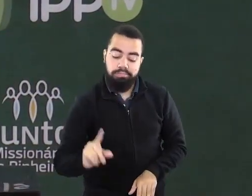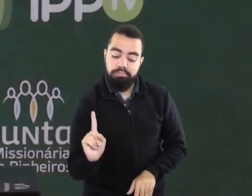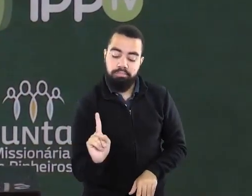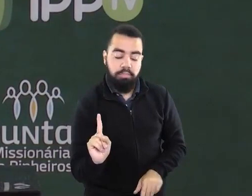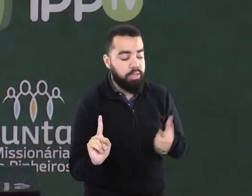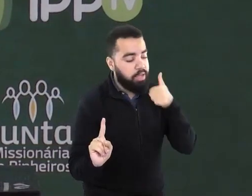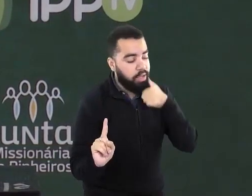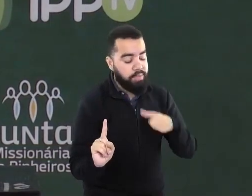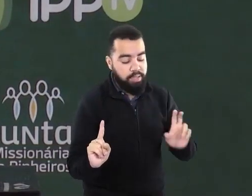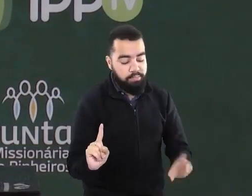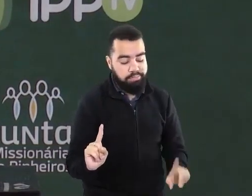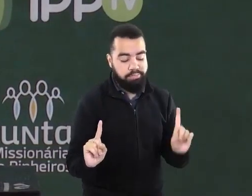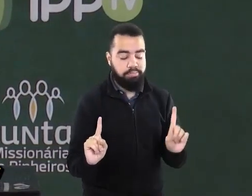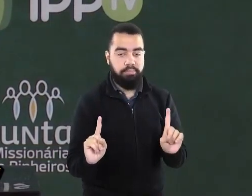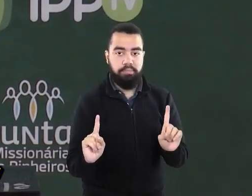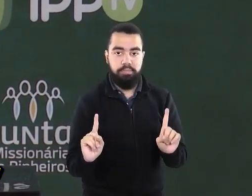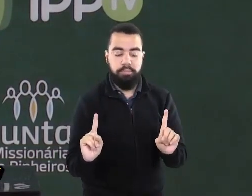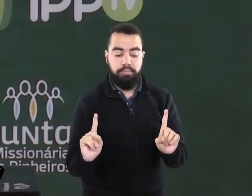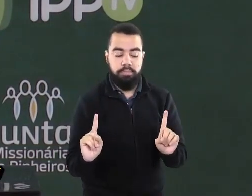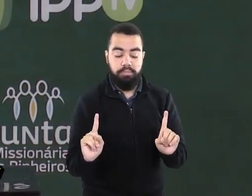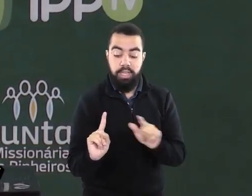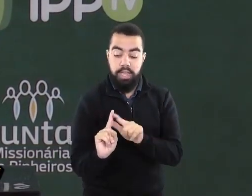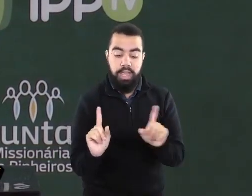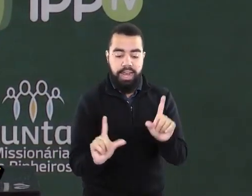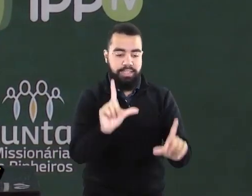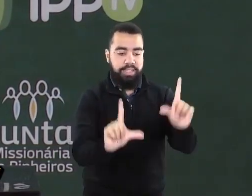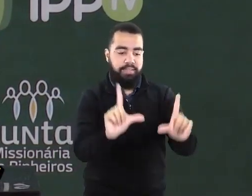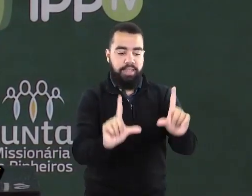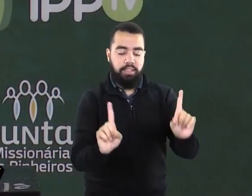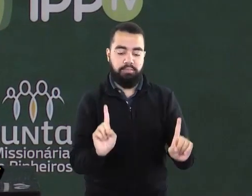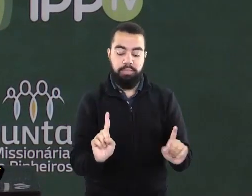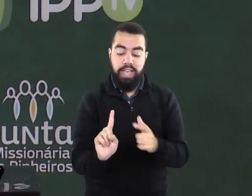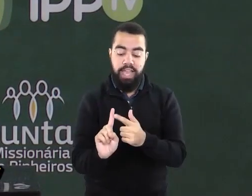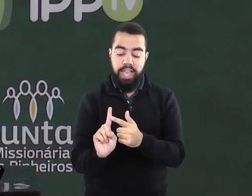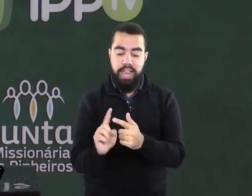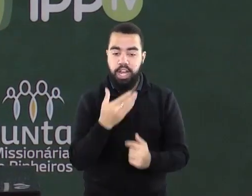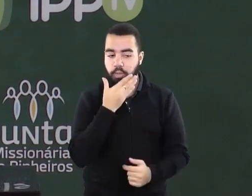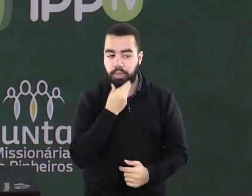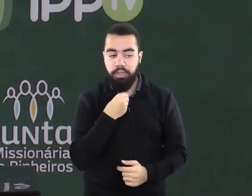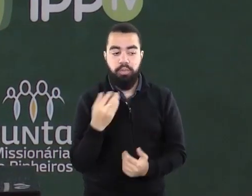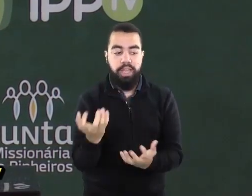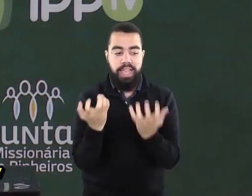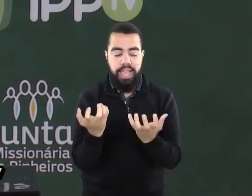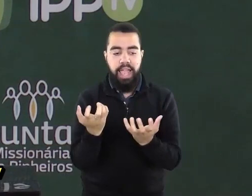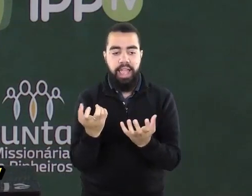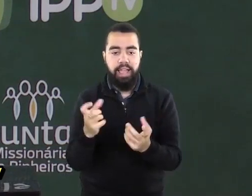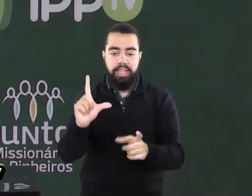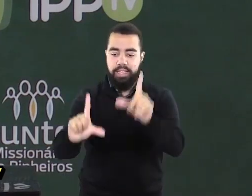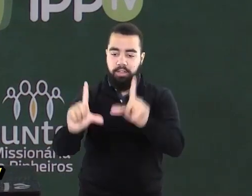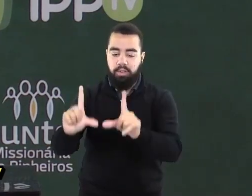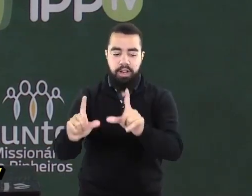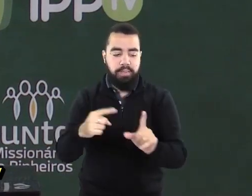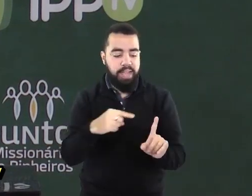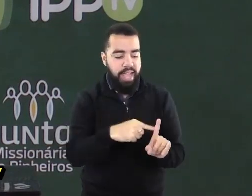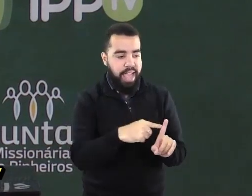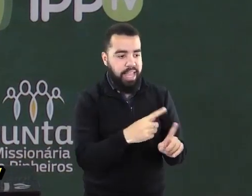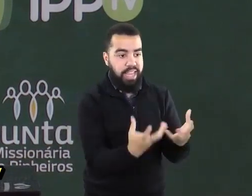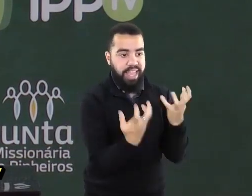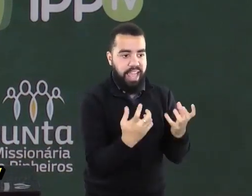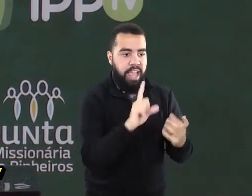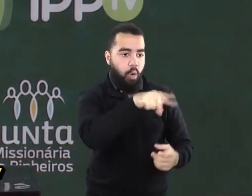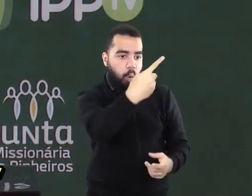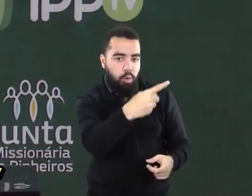e a menina quer assistir o programa A e o menino quer assistir o programa